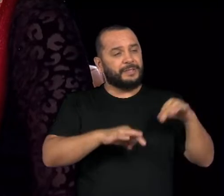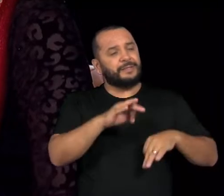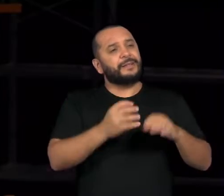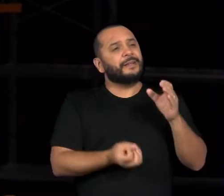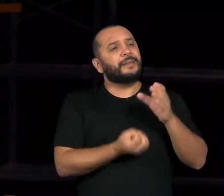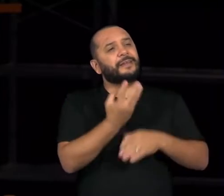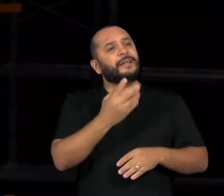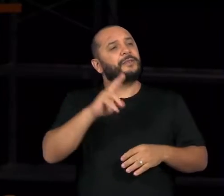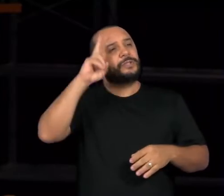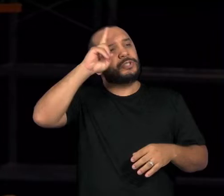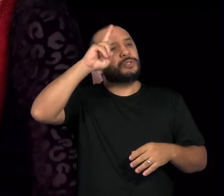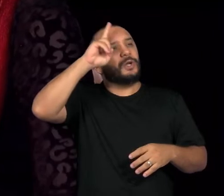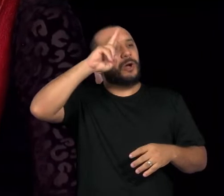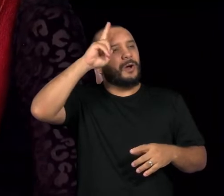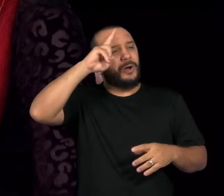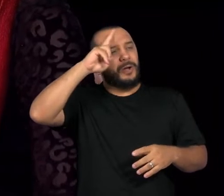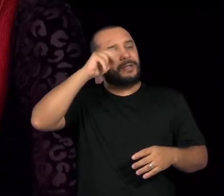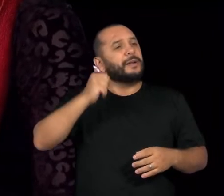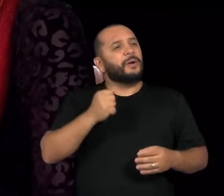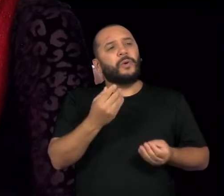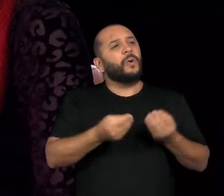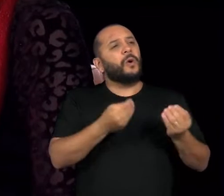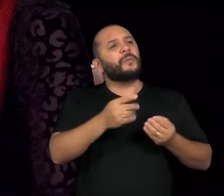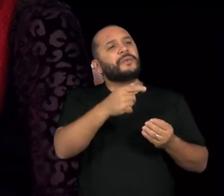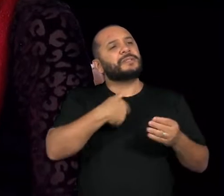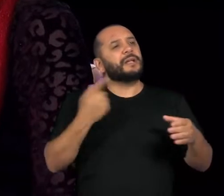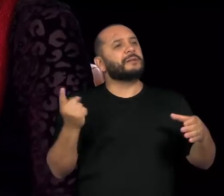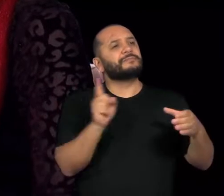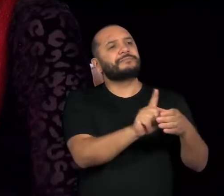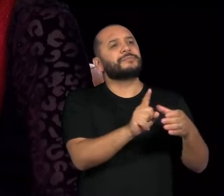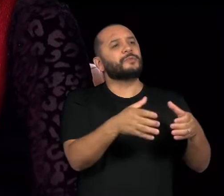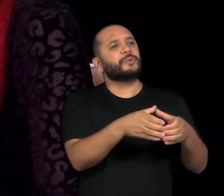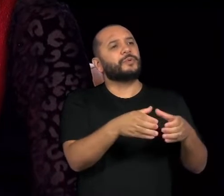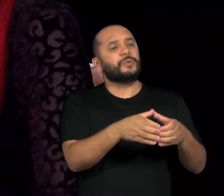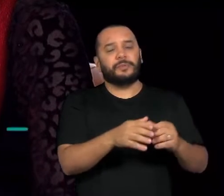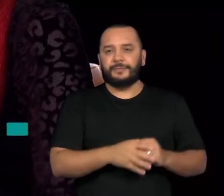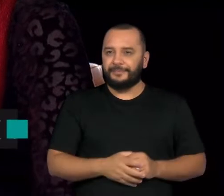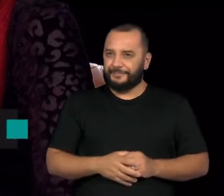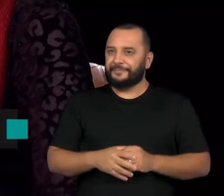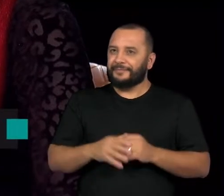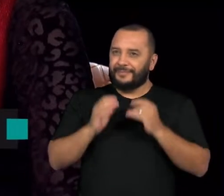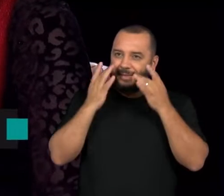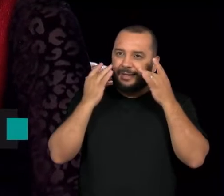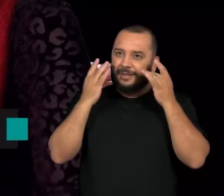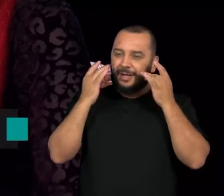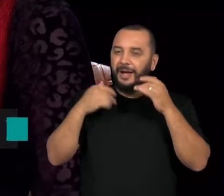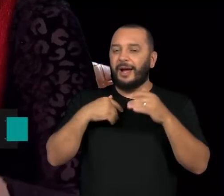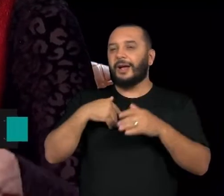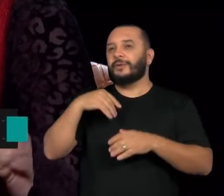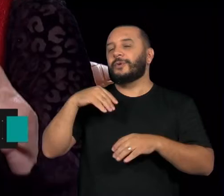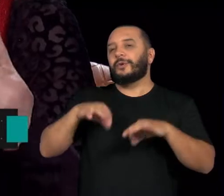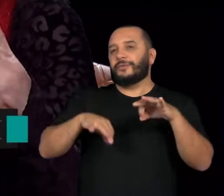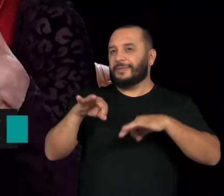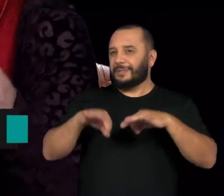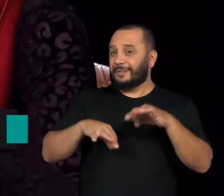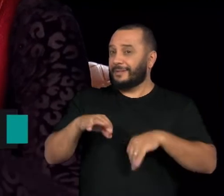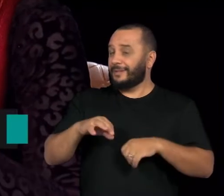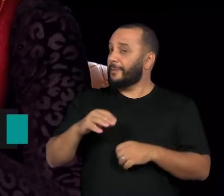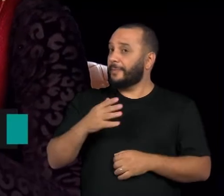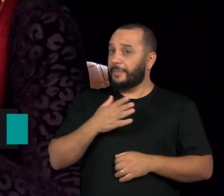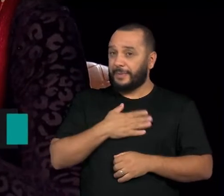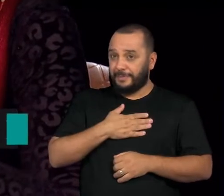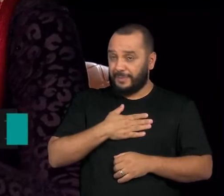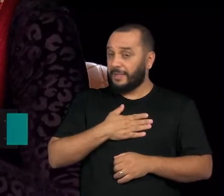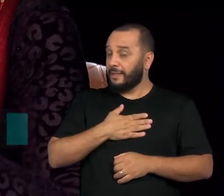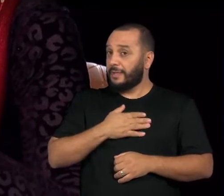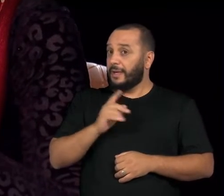que você foi parar lá? Então, a Oficina para mim era um mito muito grande, porque eu sempre pensava,